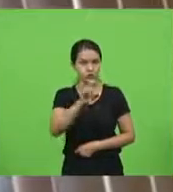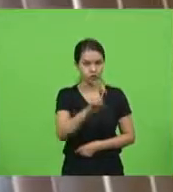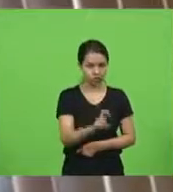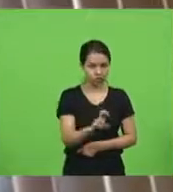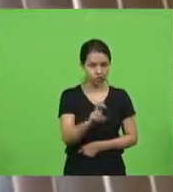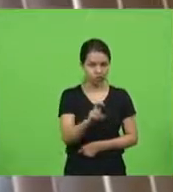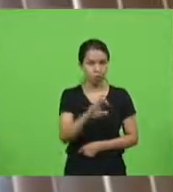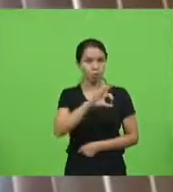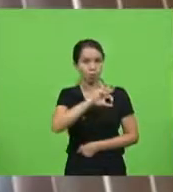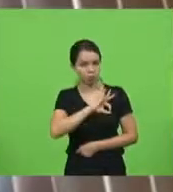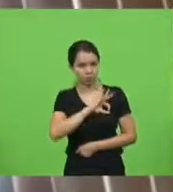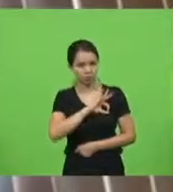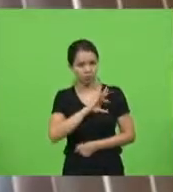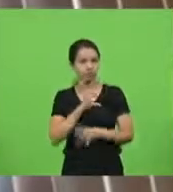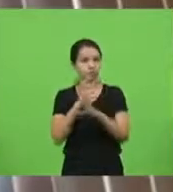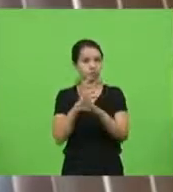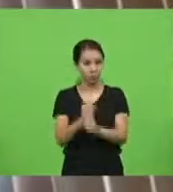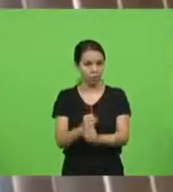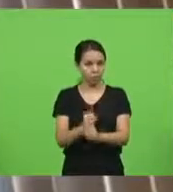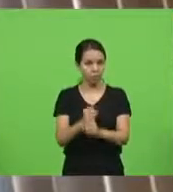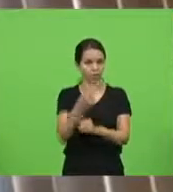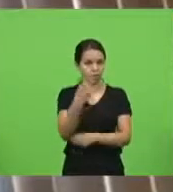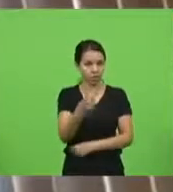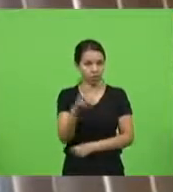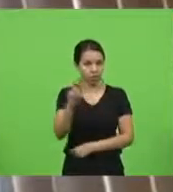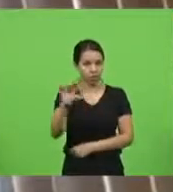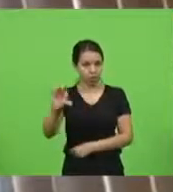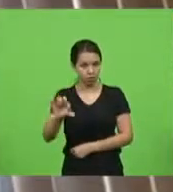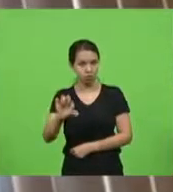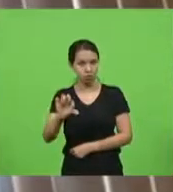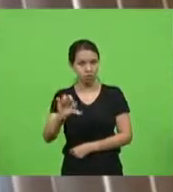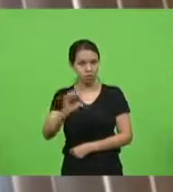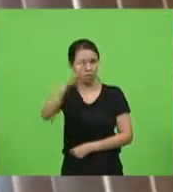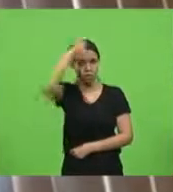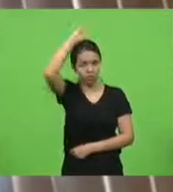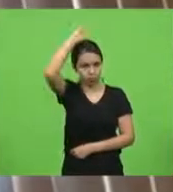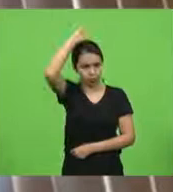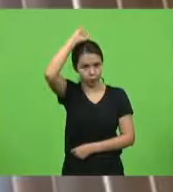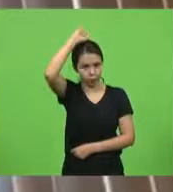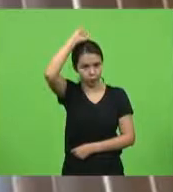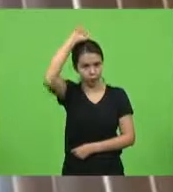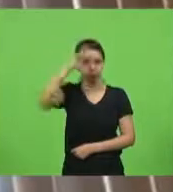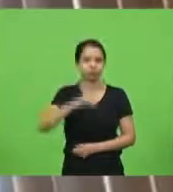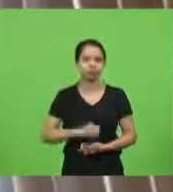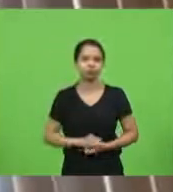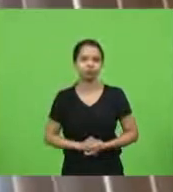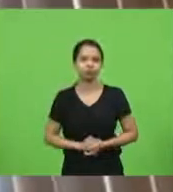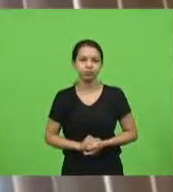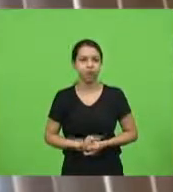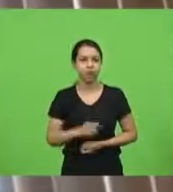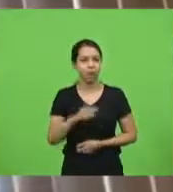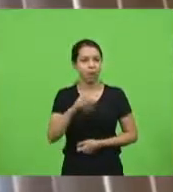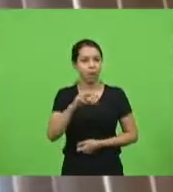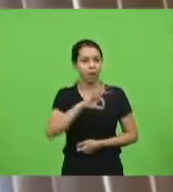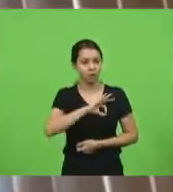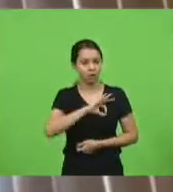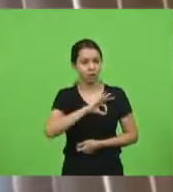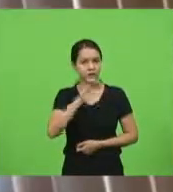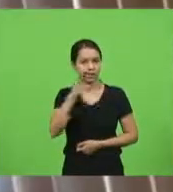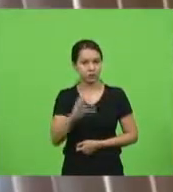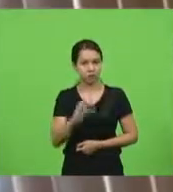totalizando 259 bombeiros militares. Na Polícia Civil, no ano de